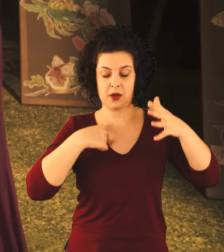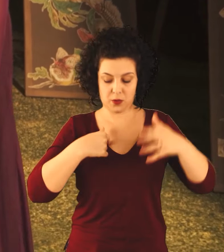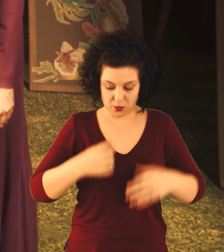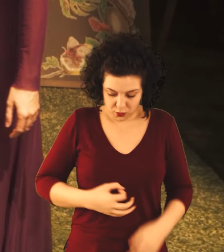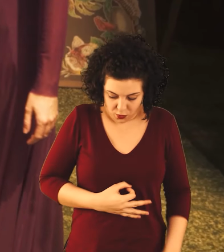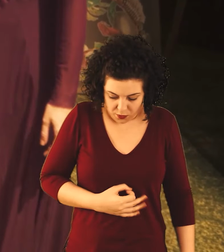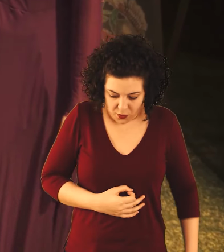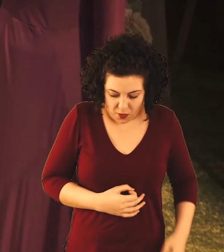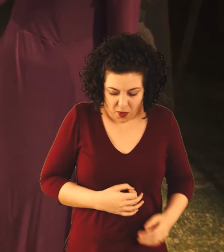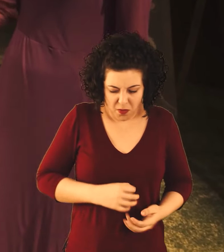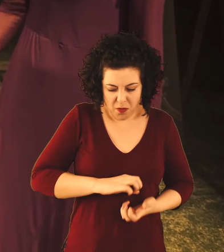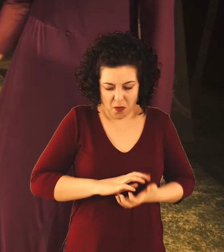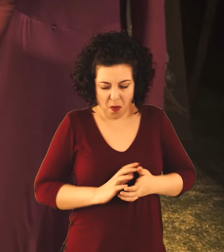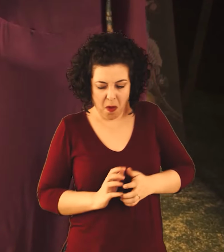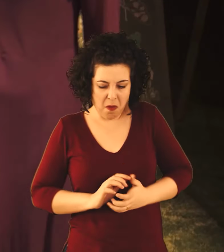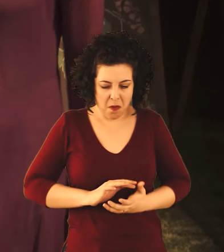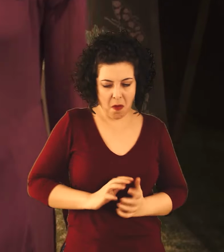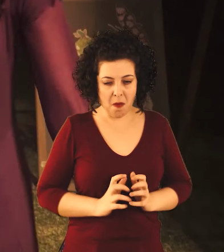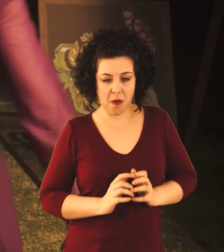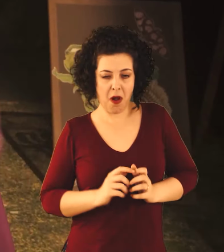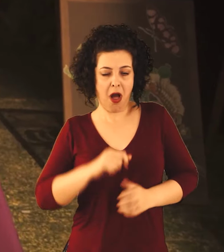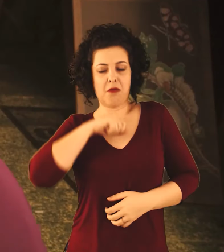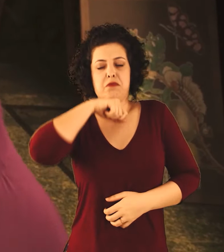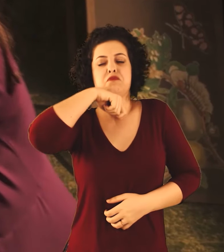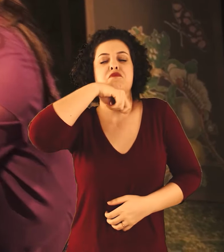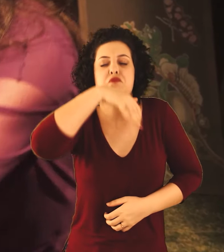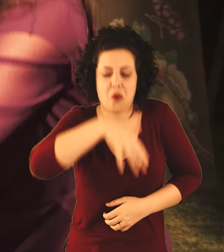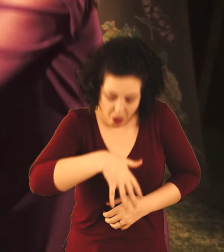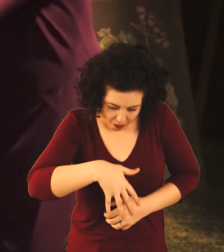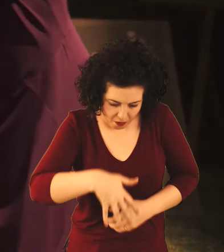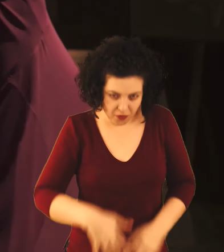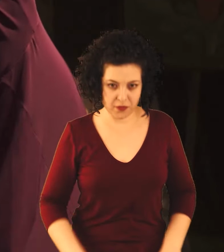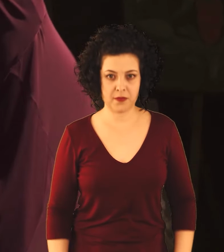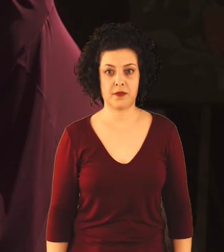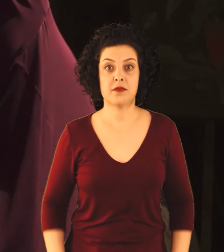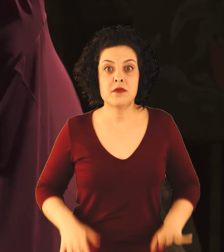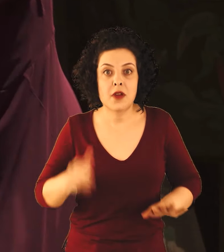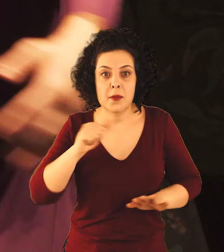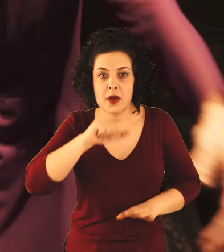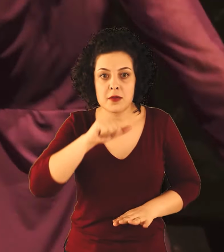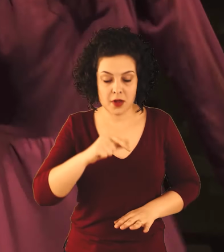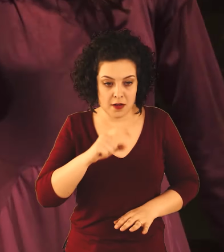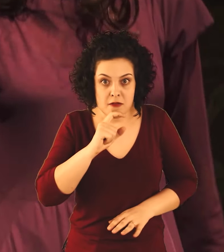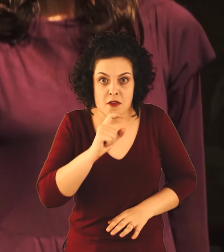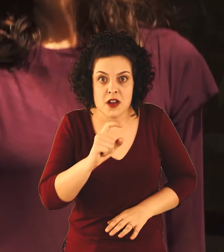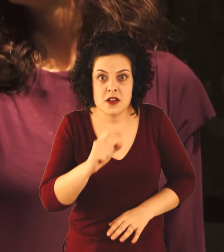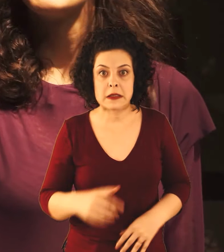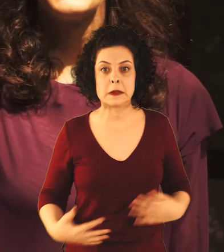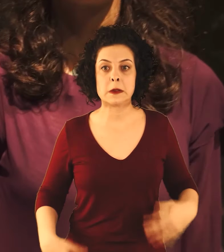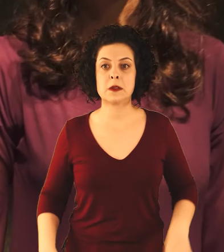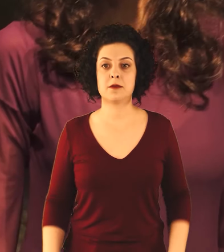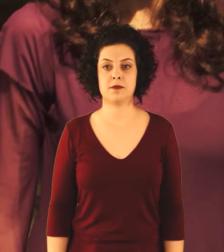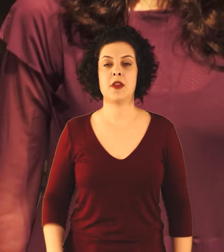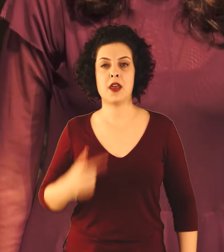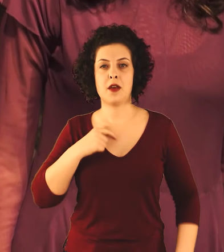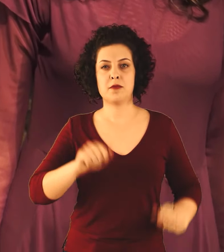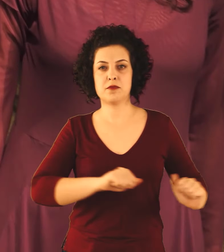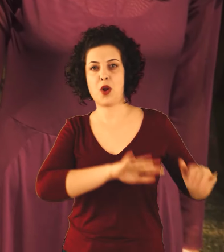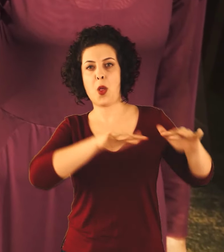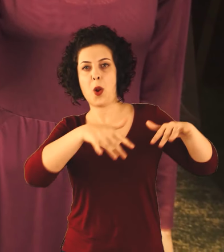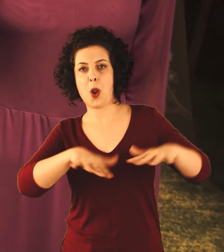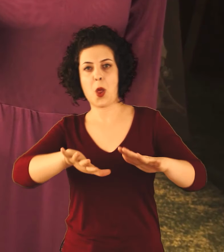sou o estômago da Maria revirando. Eu sou Maria que vomita num balde. Mãe, você tá verde! Eu sou uma